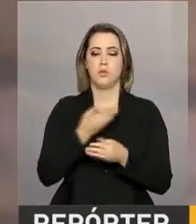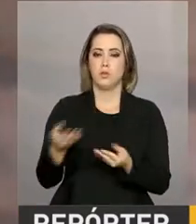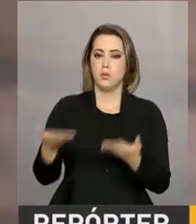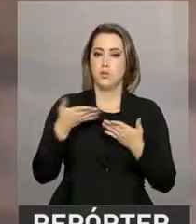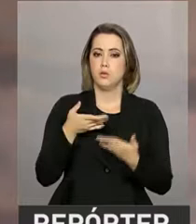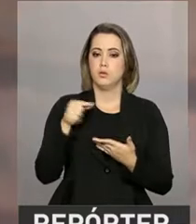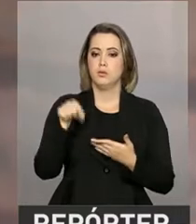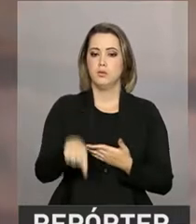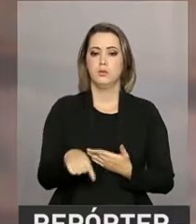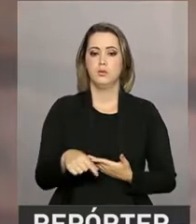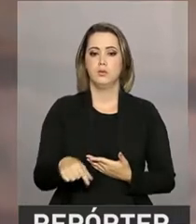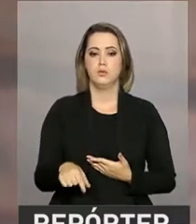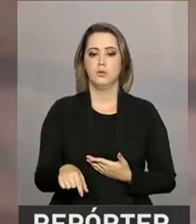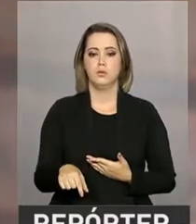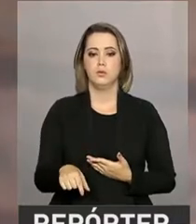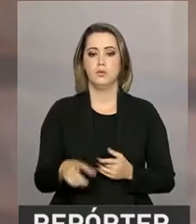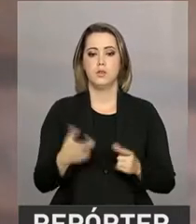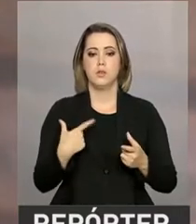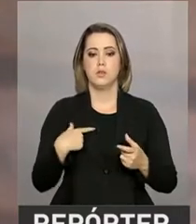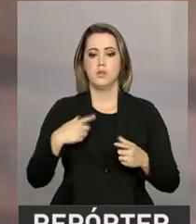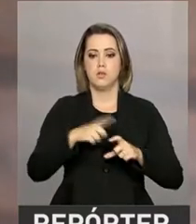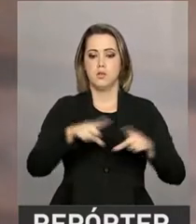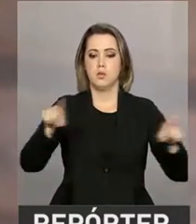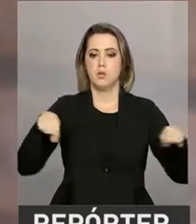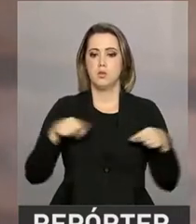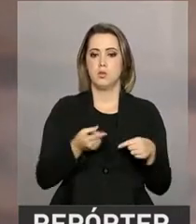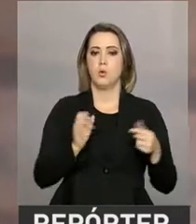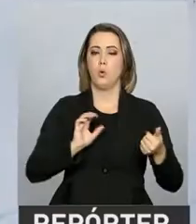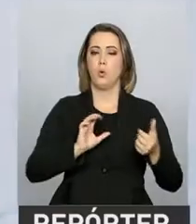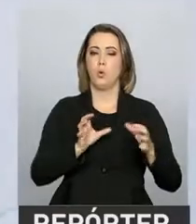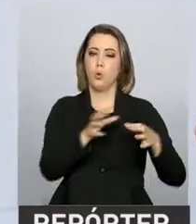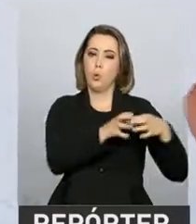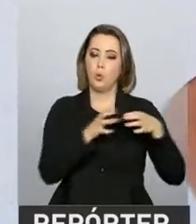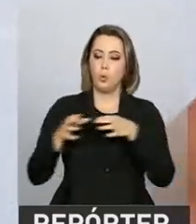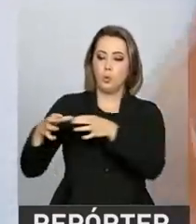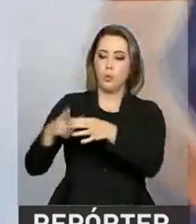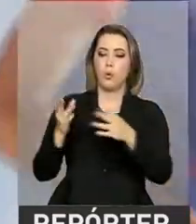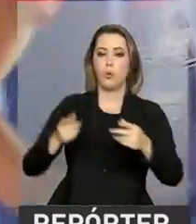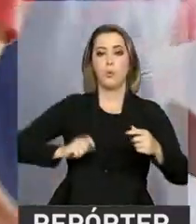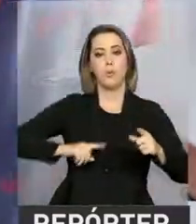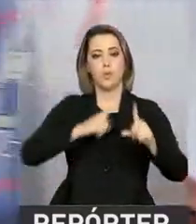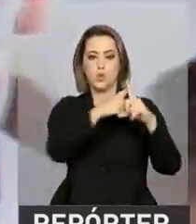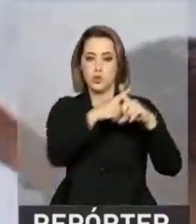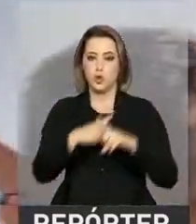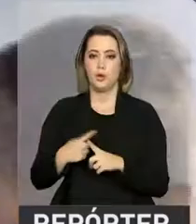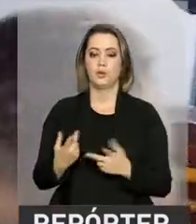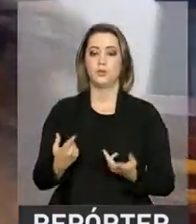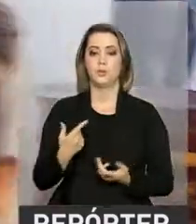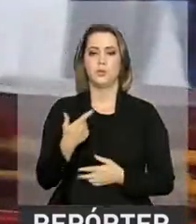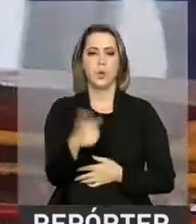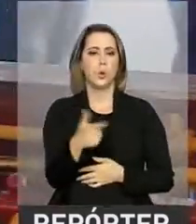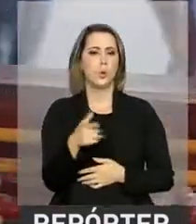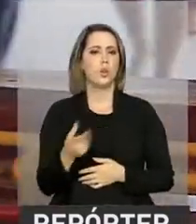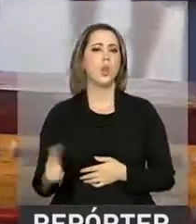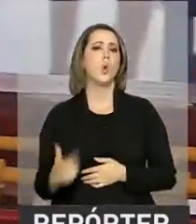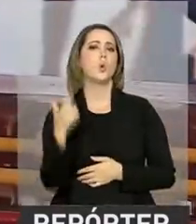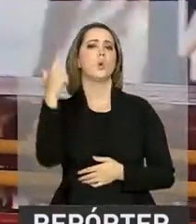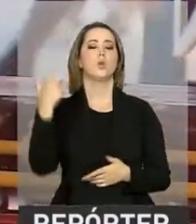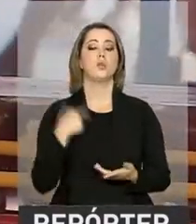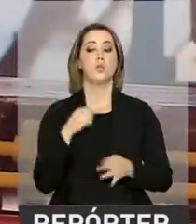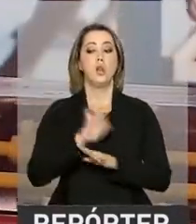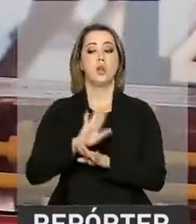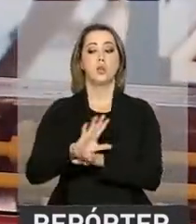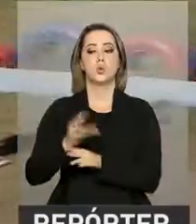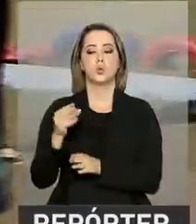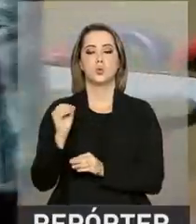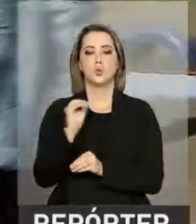para a área e nós formamos time e joga. A Associação Viver não tem fins lucrativos e atende a